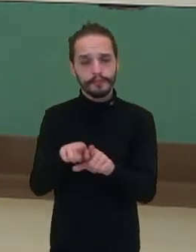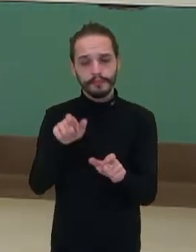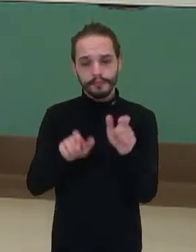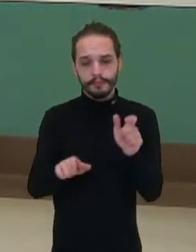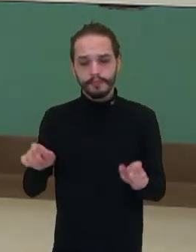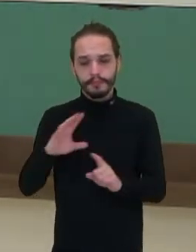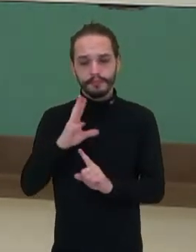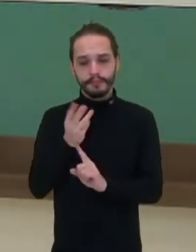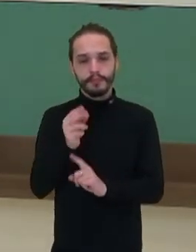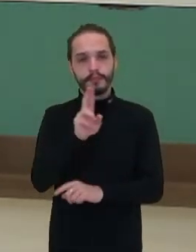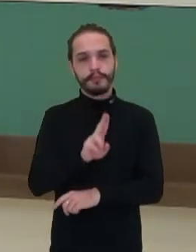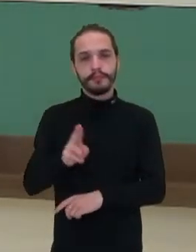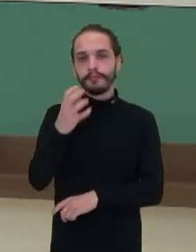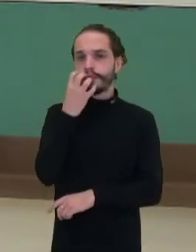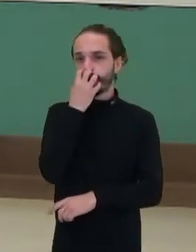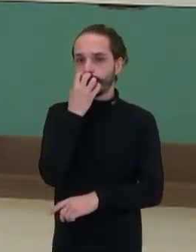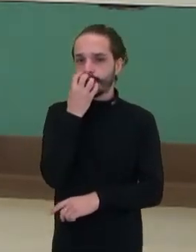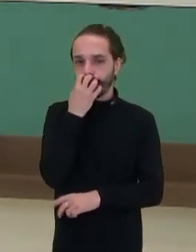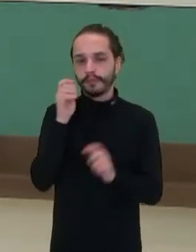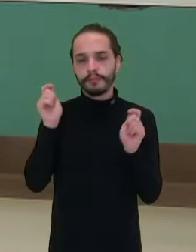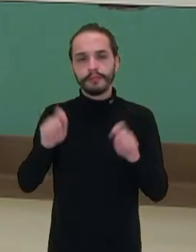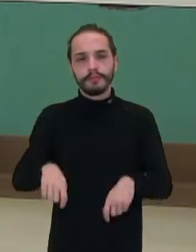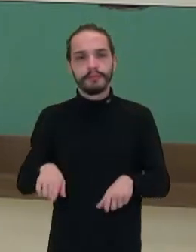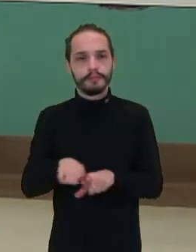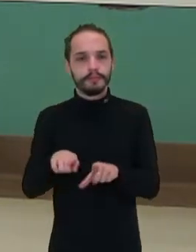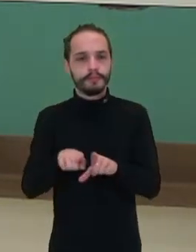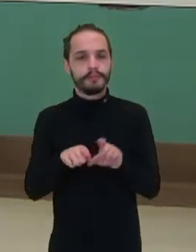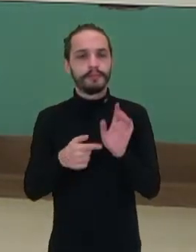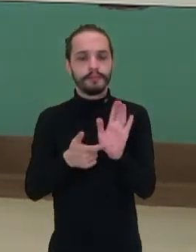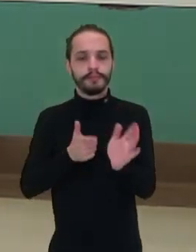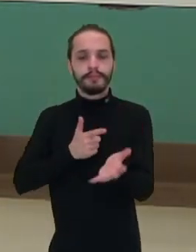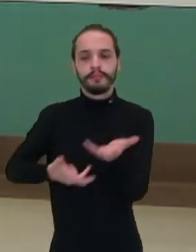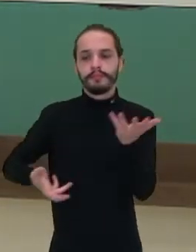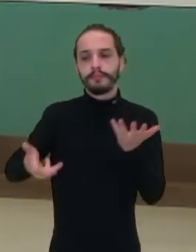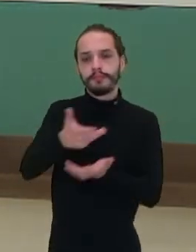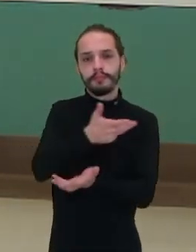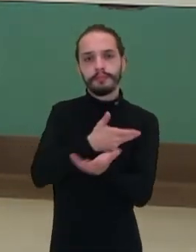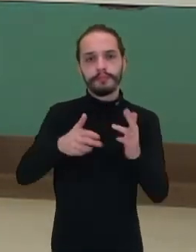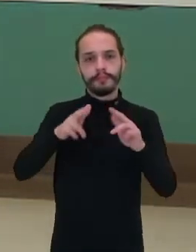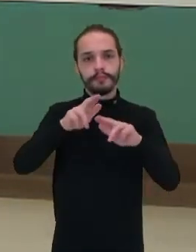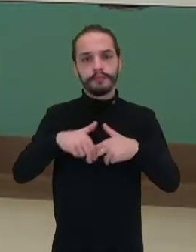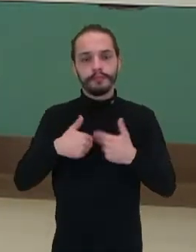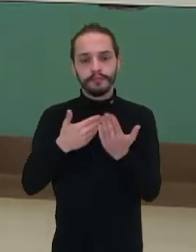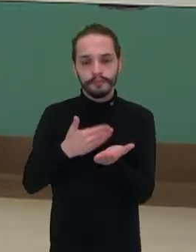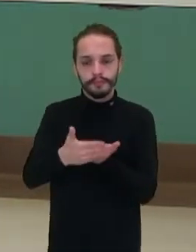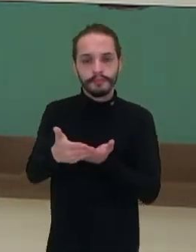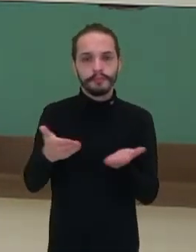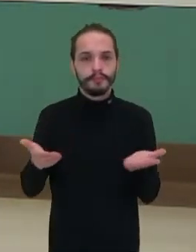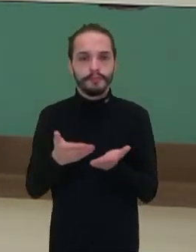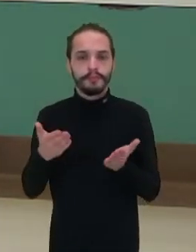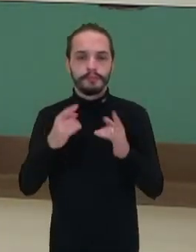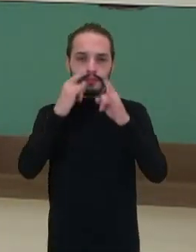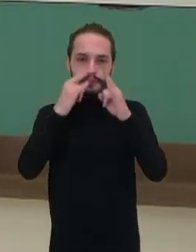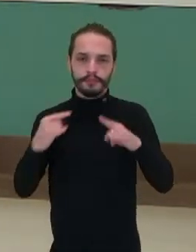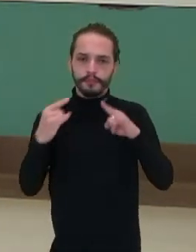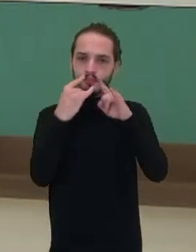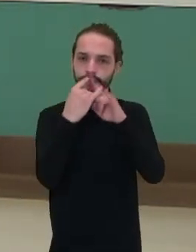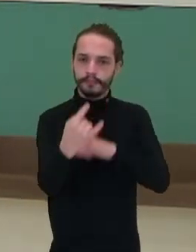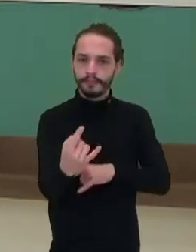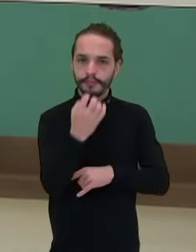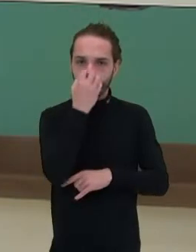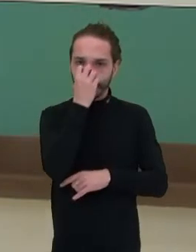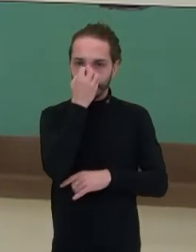usavam os cães exatamente também fazendo espetáculo. Então tinha uma interação. Aí se torna o embrião daquilo que a gente conhece como circo moderno. Então nós tínhamos